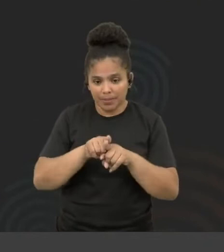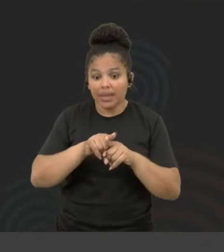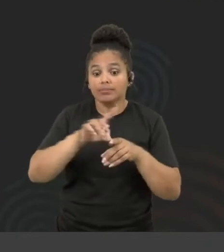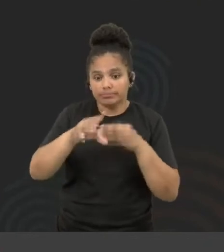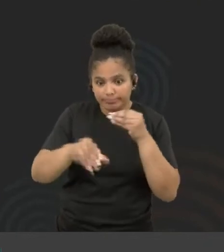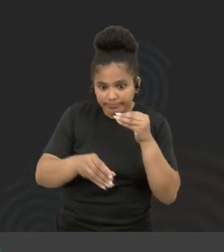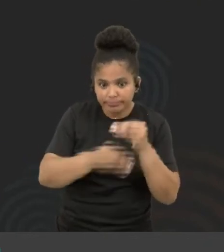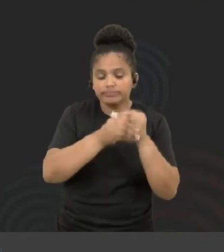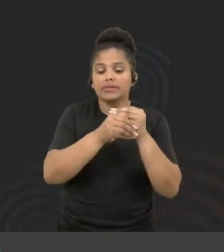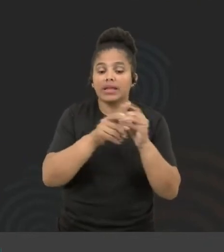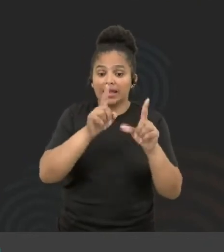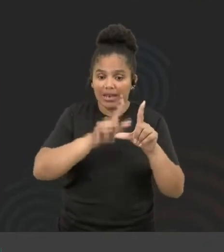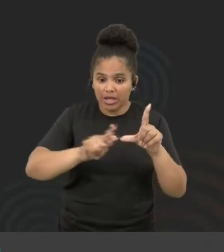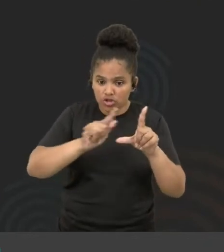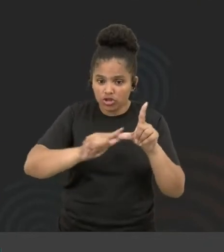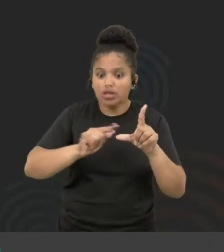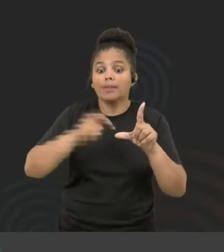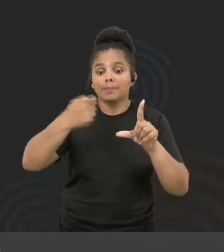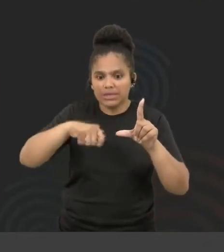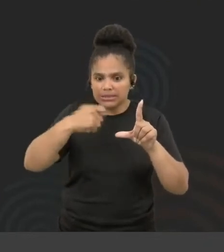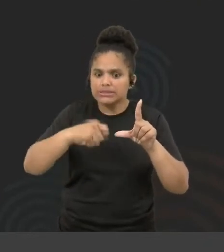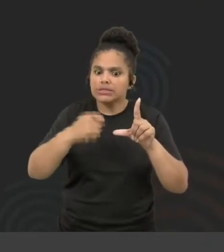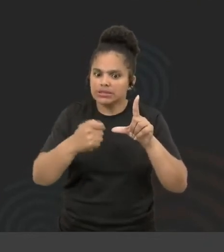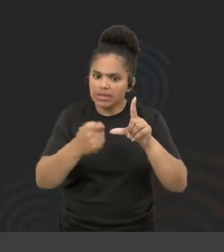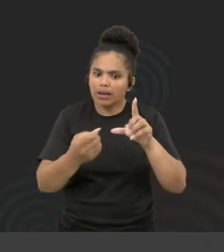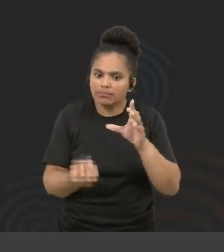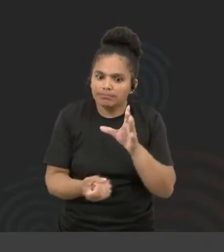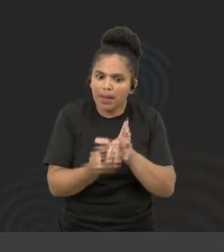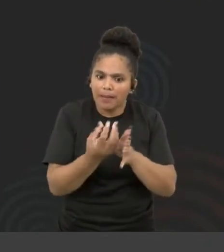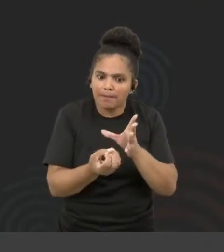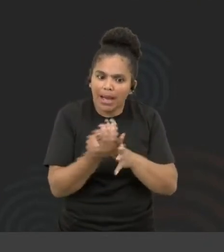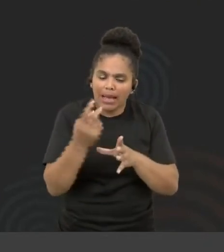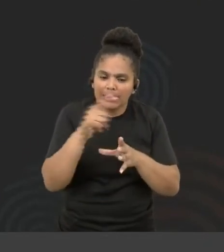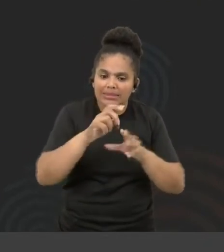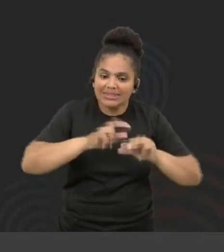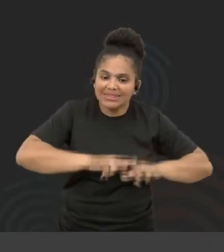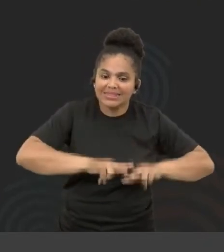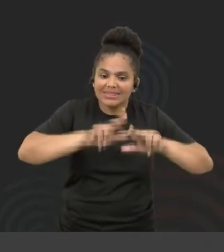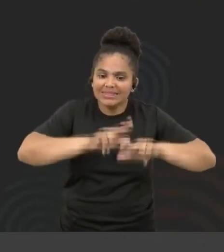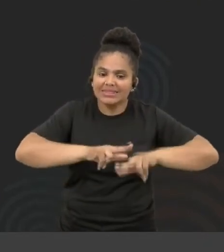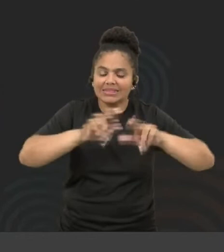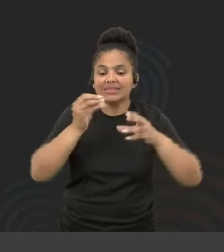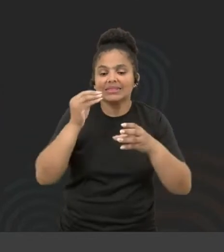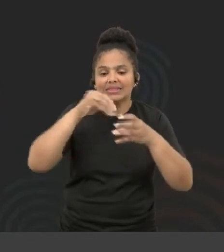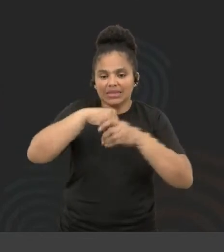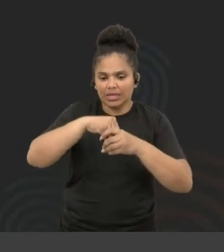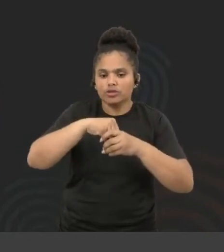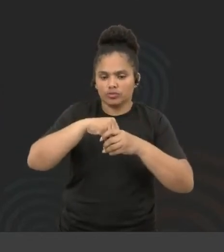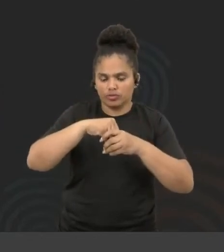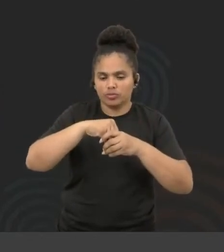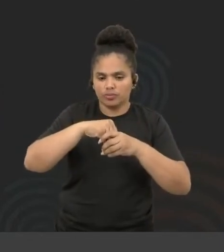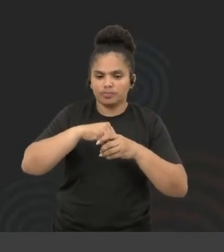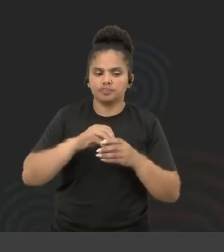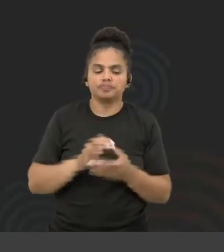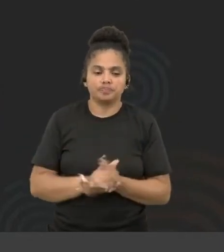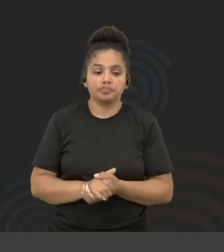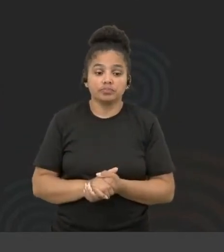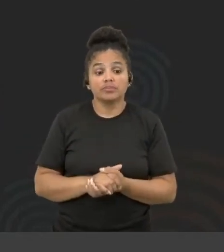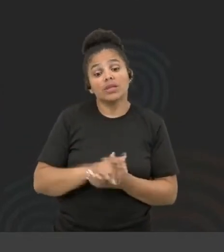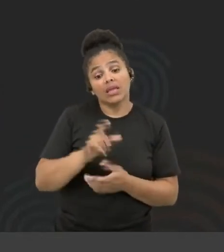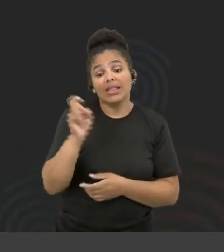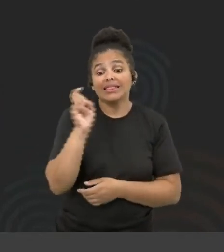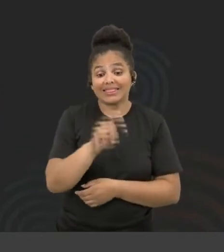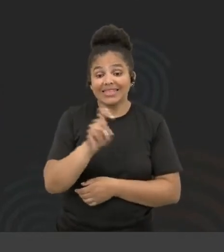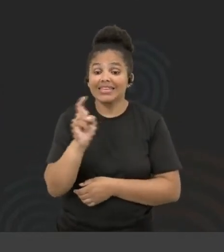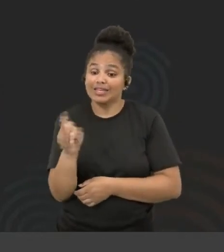upload dessas legendas, que estão sincronizadas para que eles possam ser acessados por esse vídeo. E no caso do